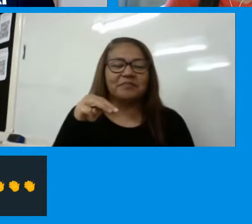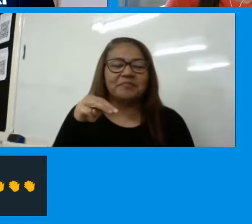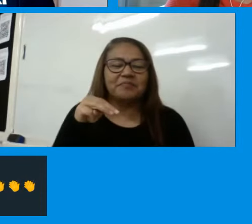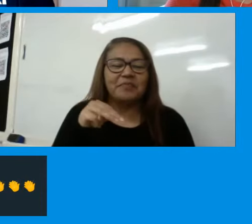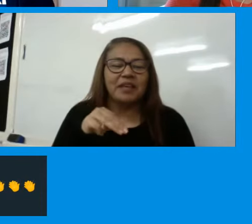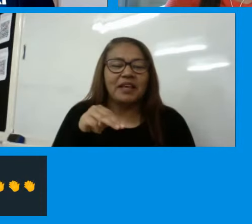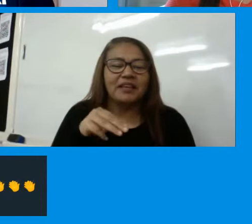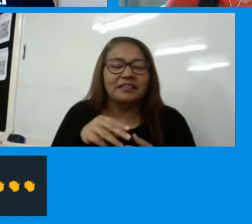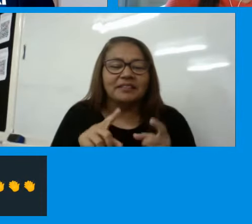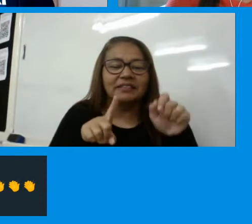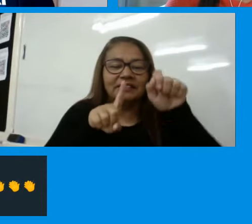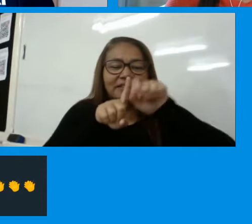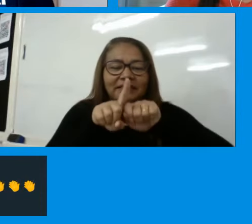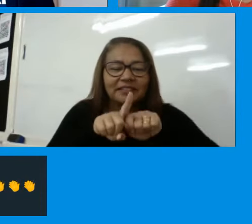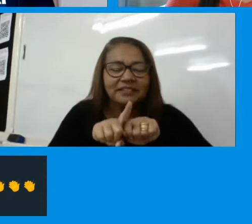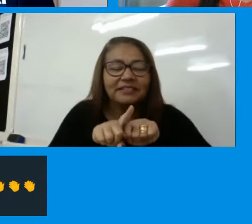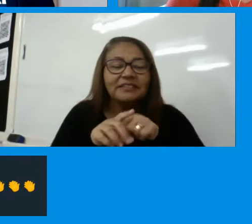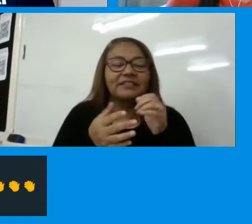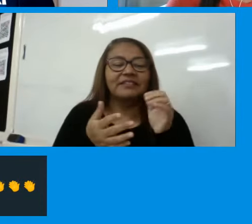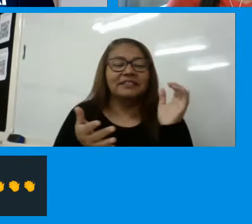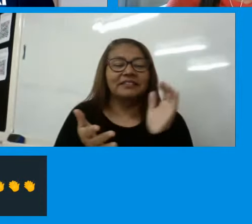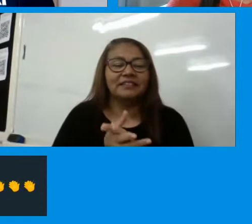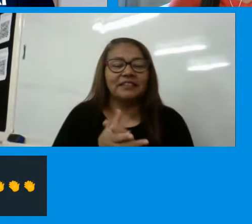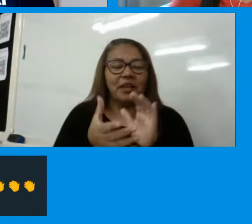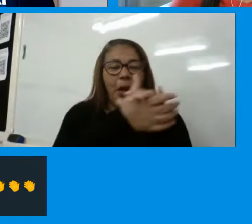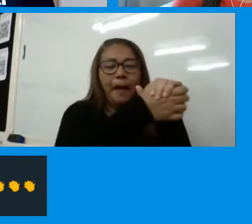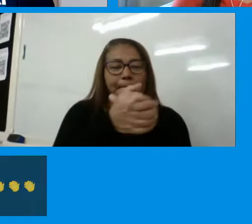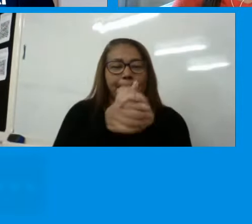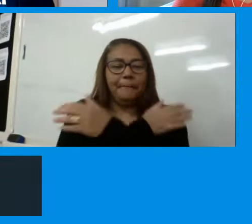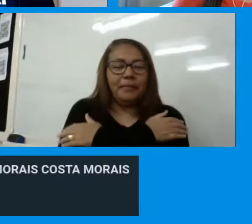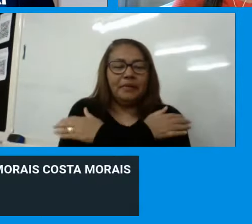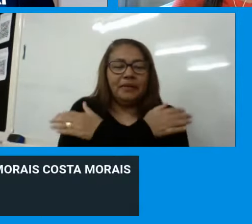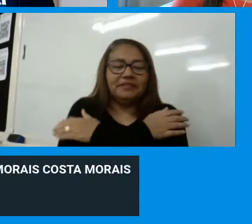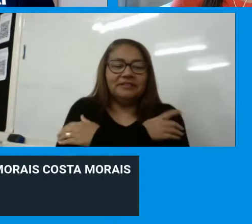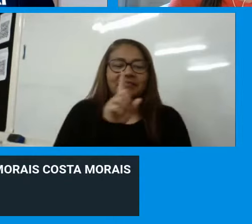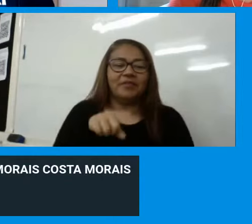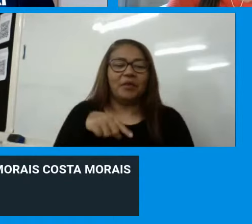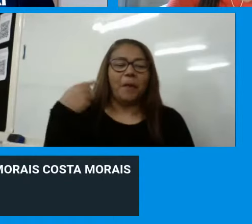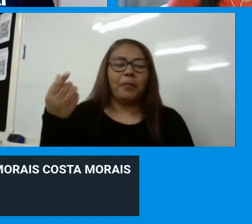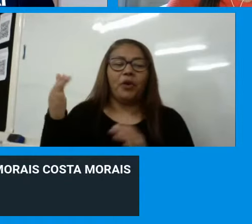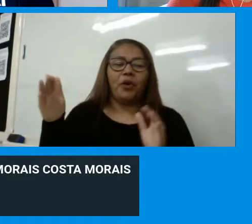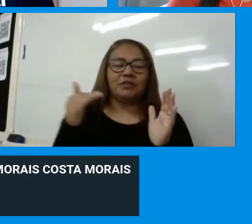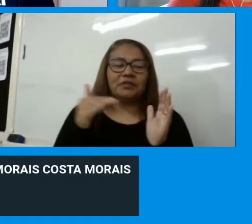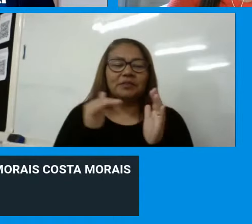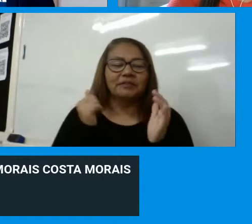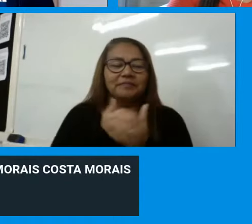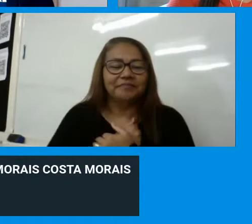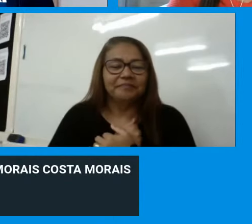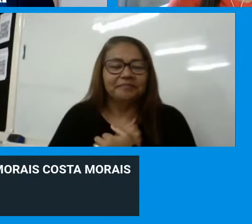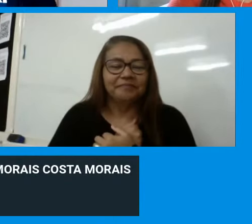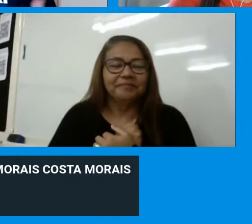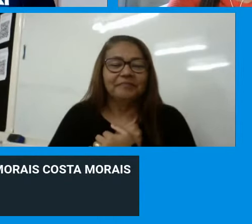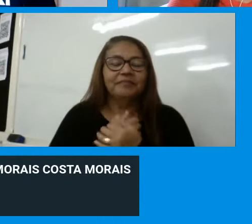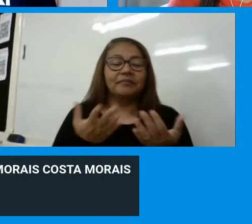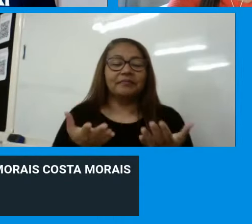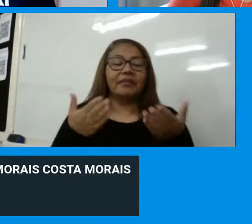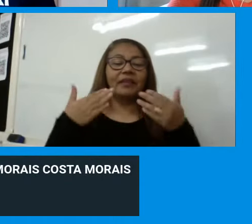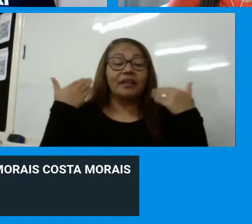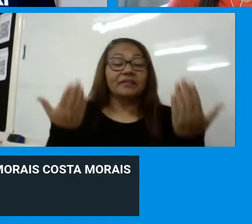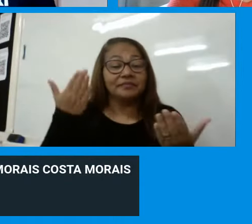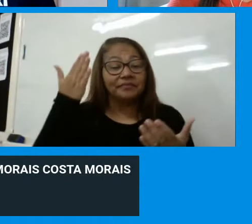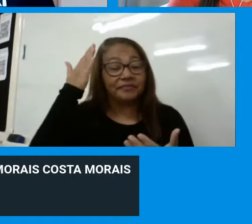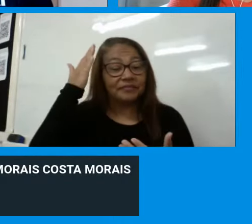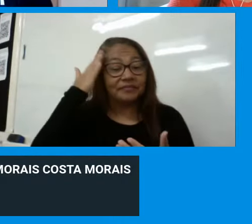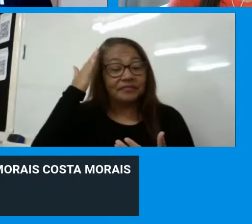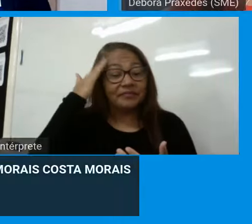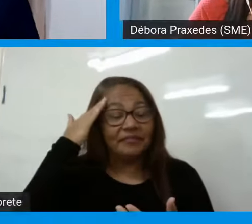meu abraço e até a próxima, se Deus quiser, eu acredito que a gente vai ter mais alguns encontros e, quem sabe, da próxima vez eu não esteja